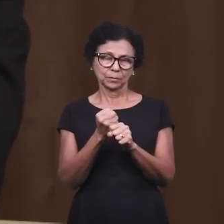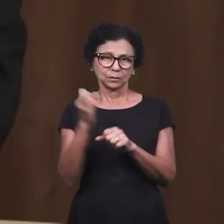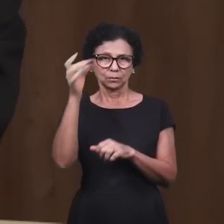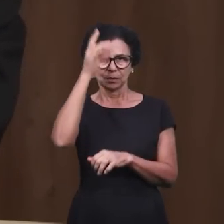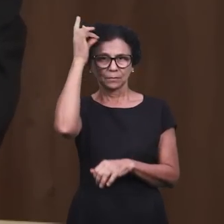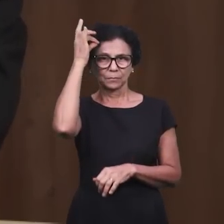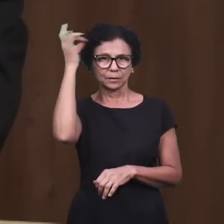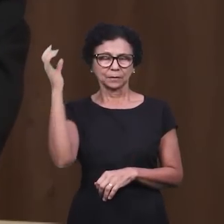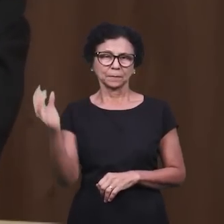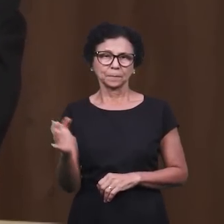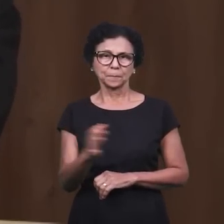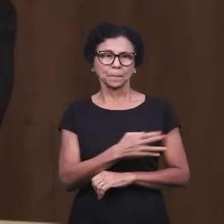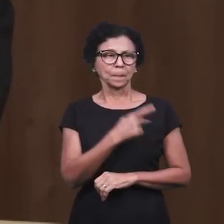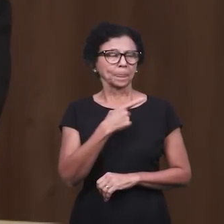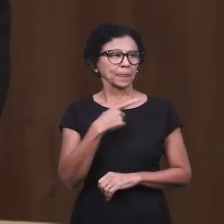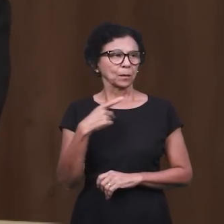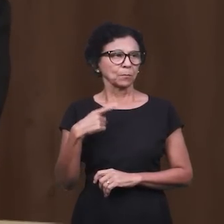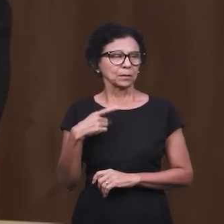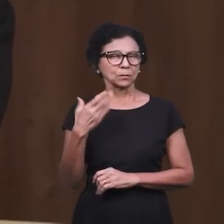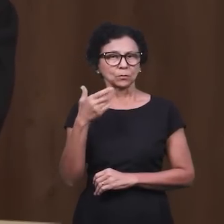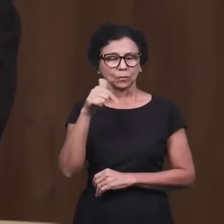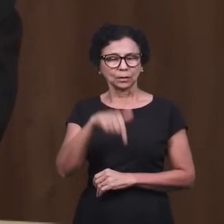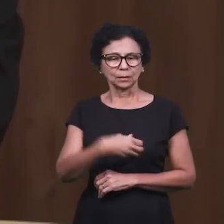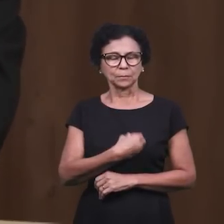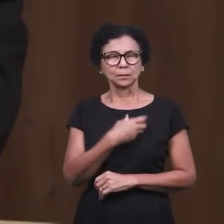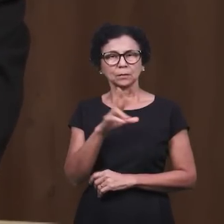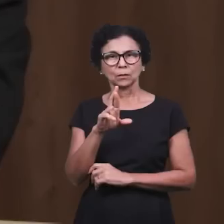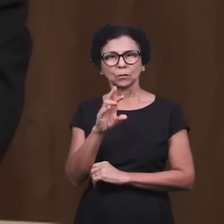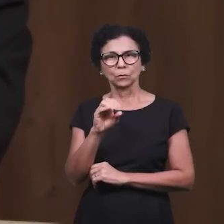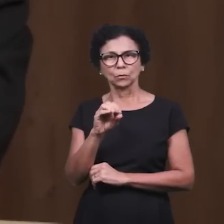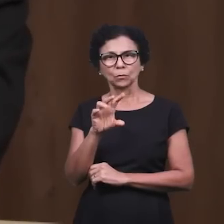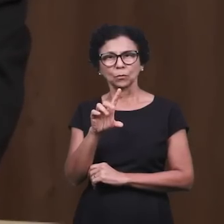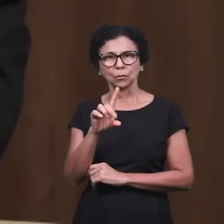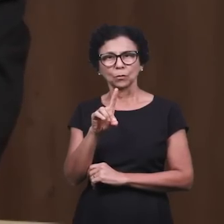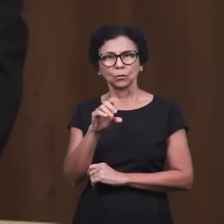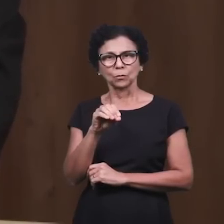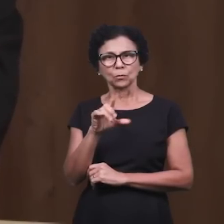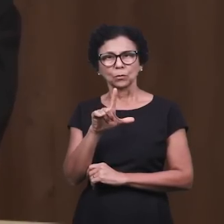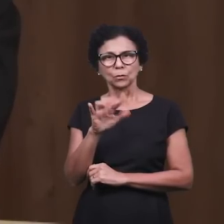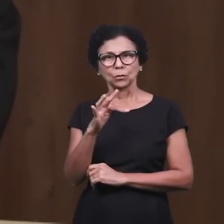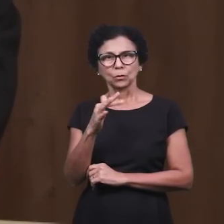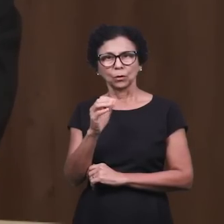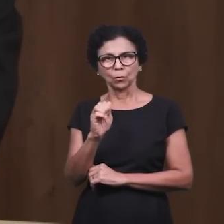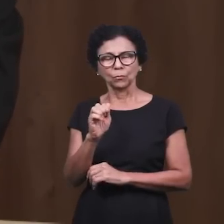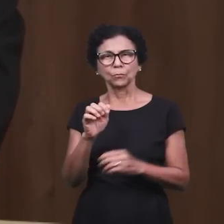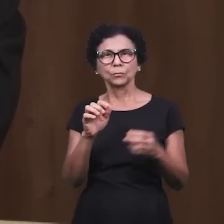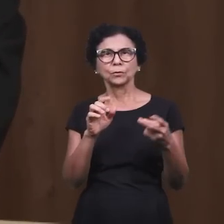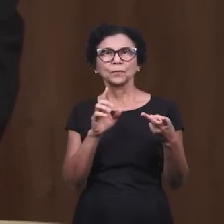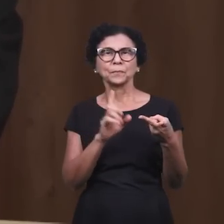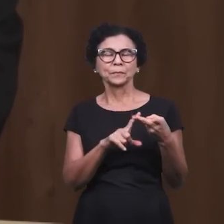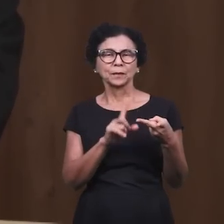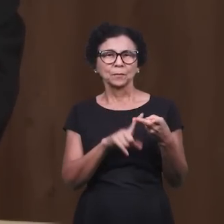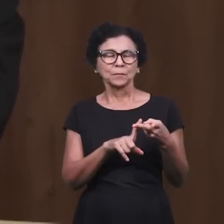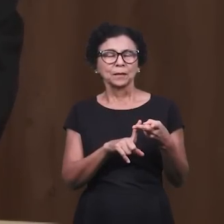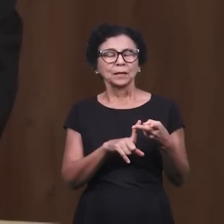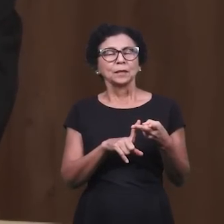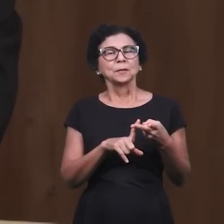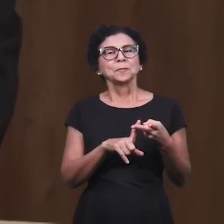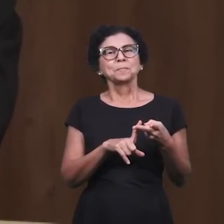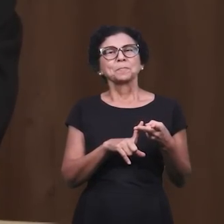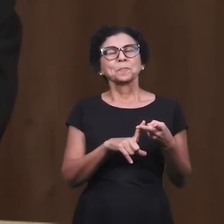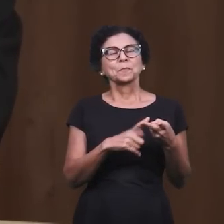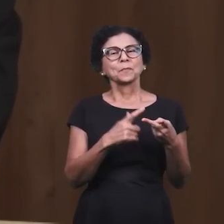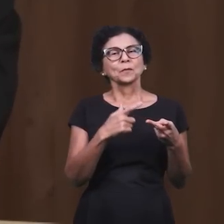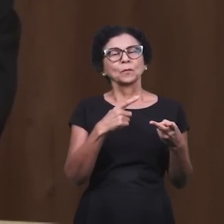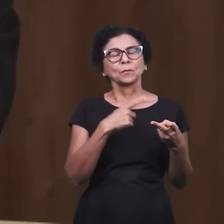B. O pastor Rodolfo Moreno, como o pastor Guilherme, ambos são filhos de